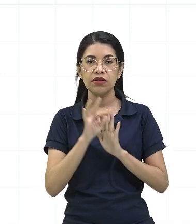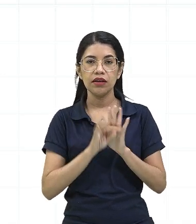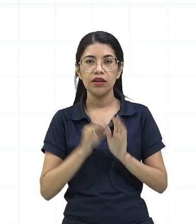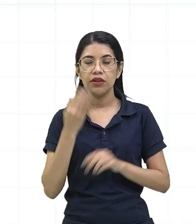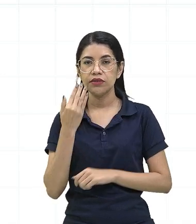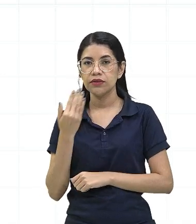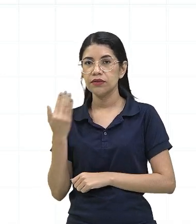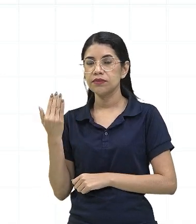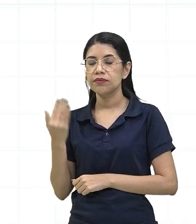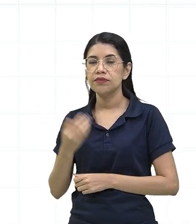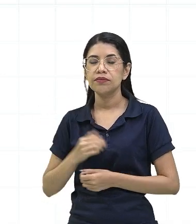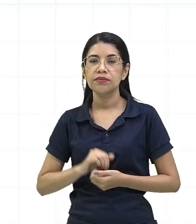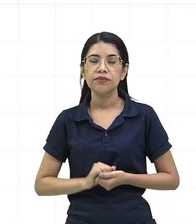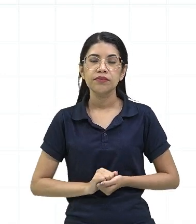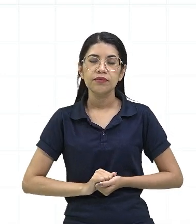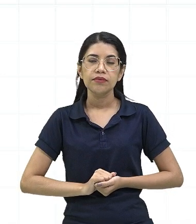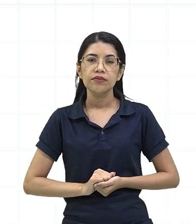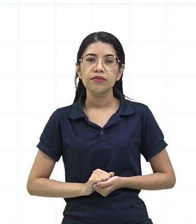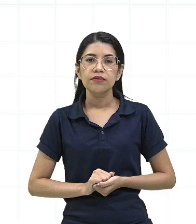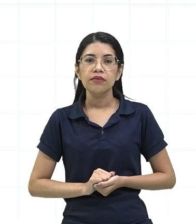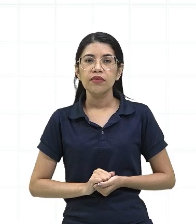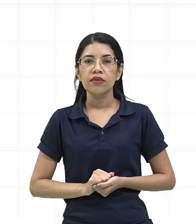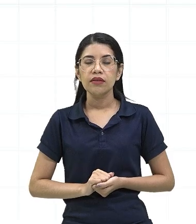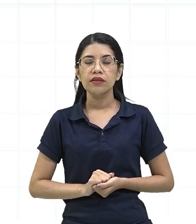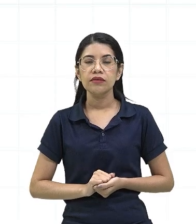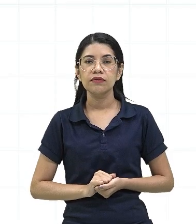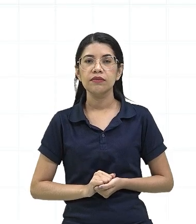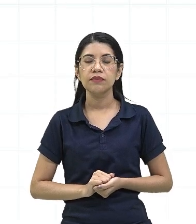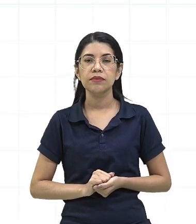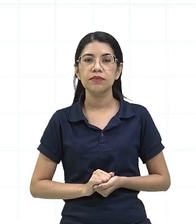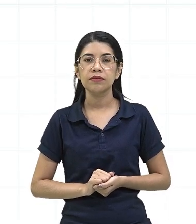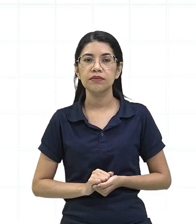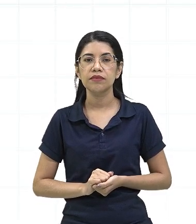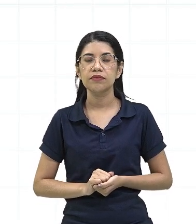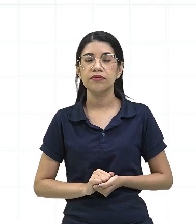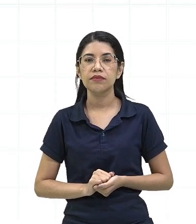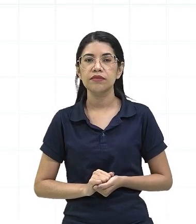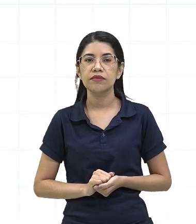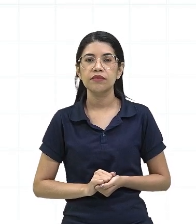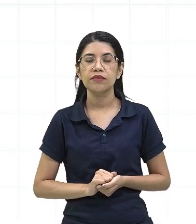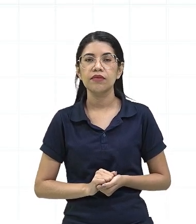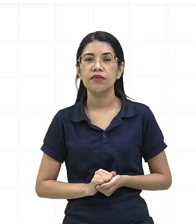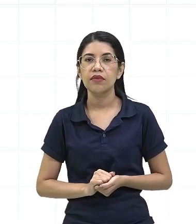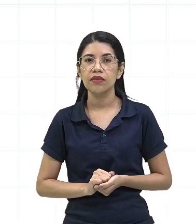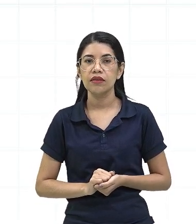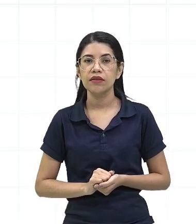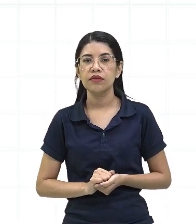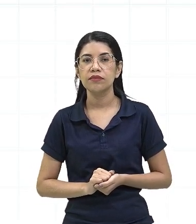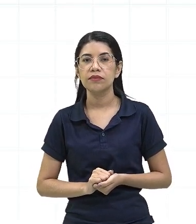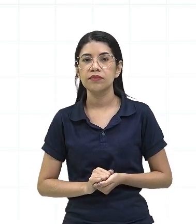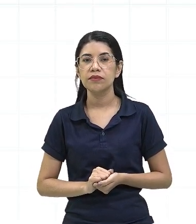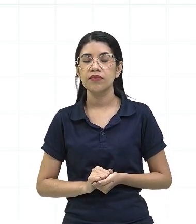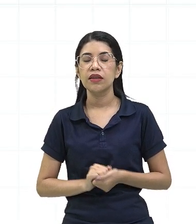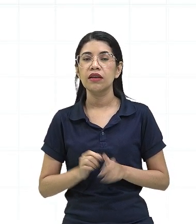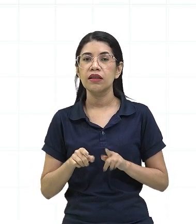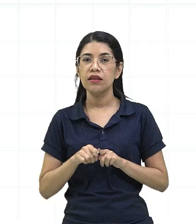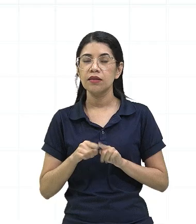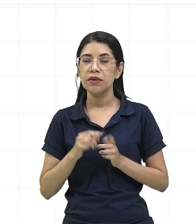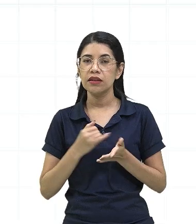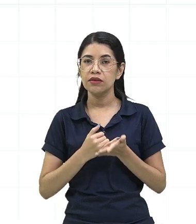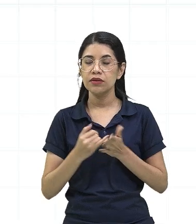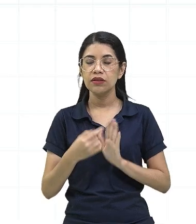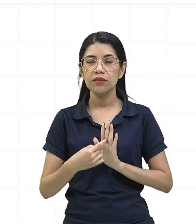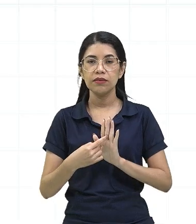entanto, não havia um levantamento recente sobre os tipos de peixes mais capturados. Este estudo tem como objetivo identificar os peixes